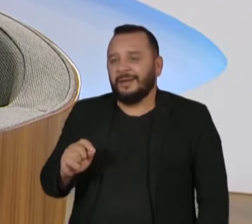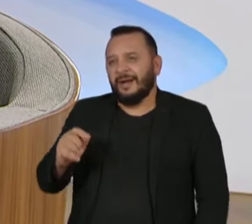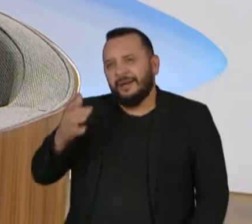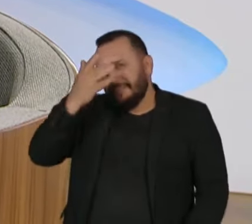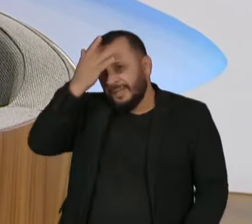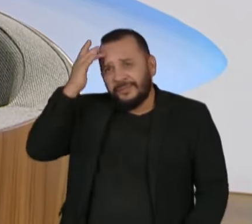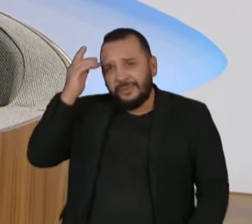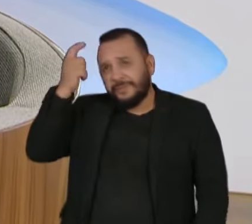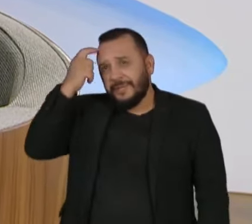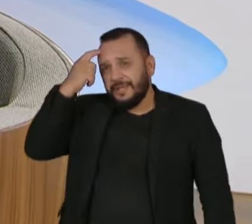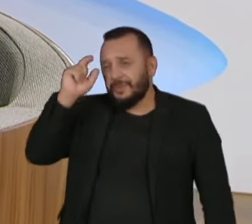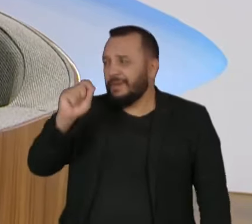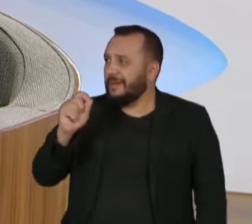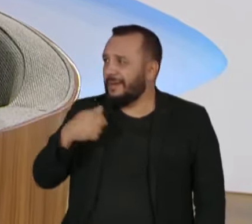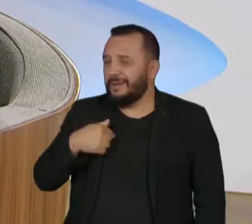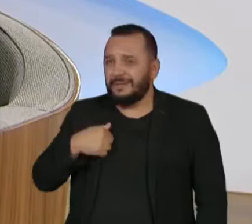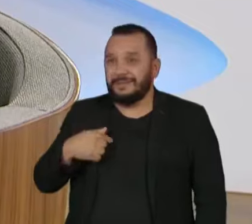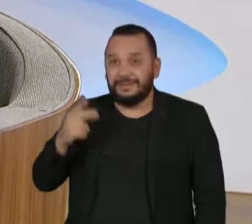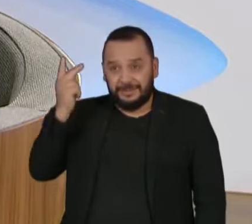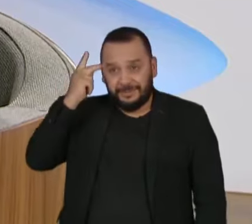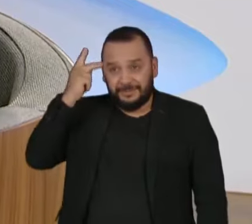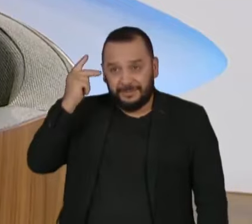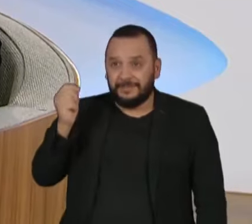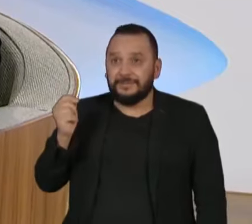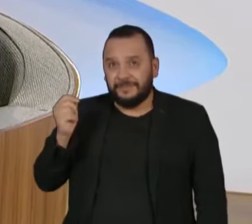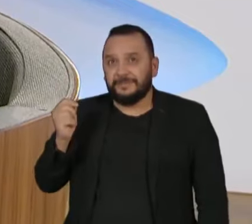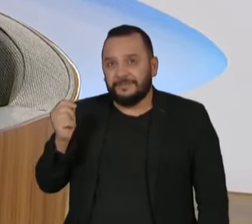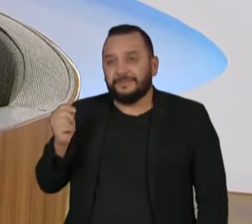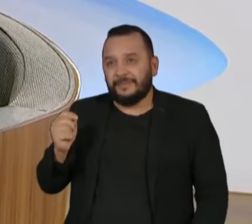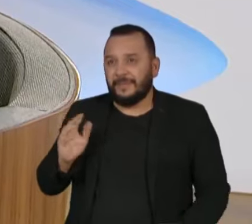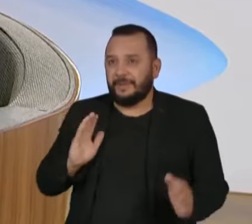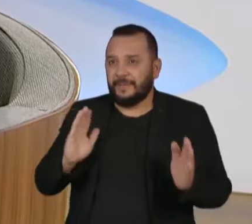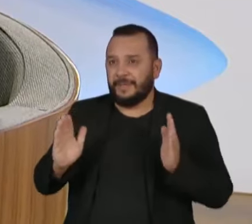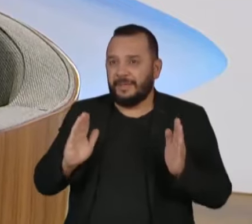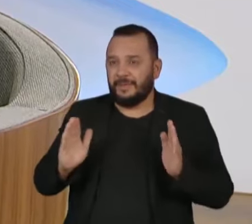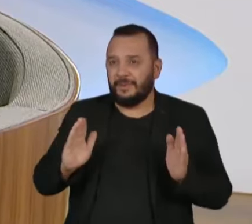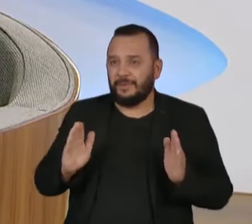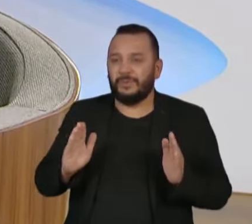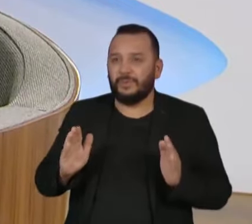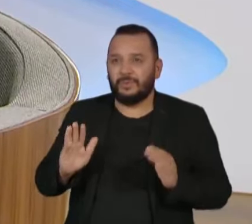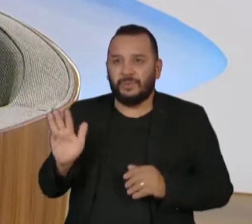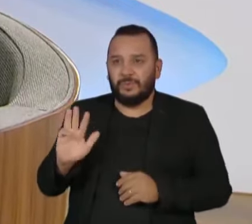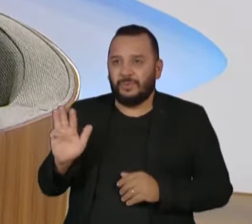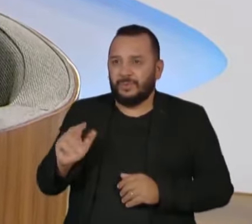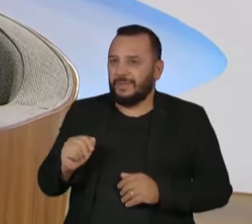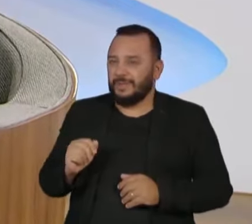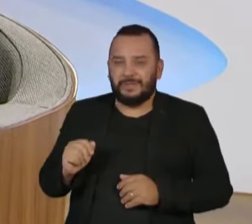memória afetiva dos paulistanos foi o período do Lula ainda não tá se concretizando na economia real